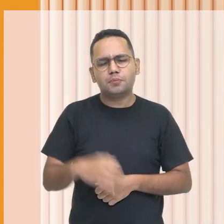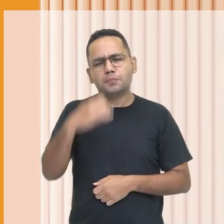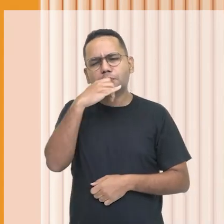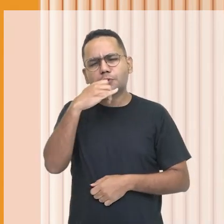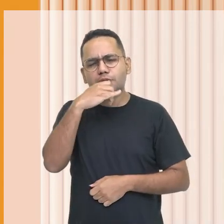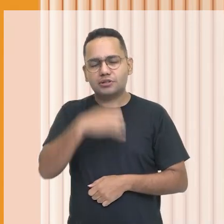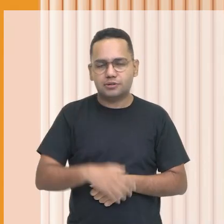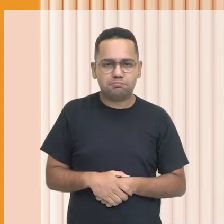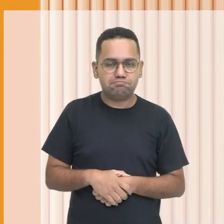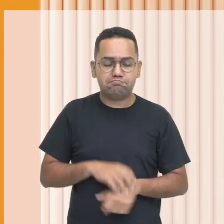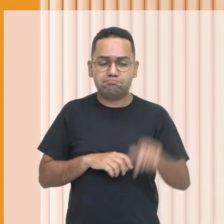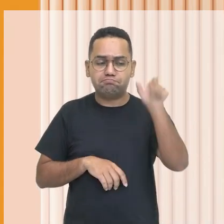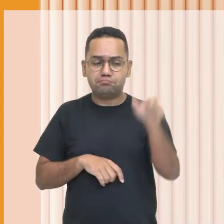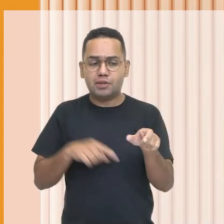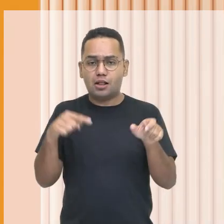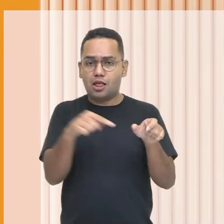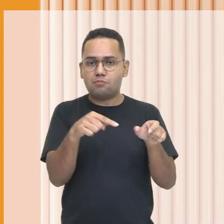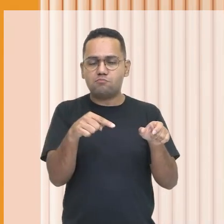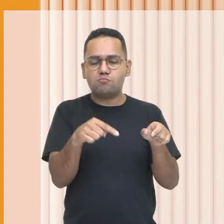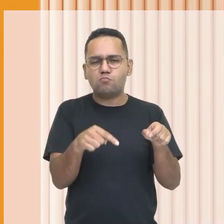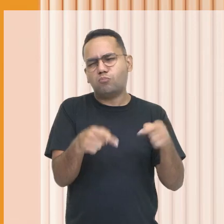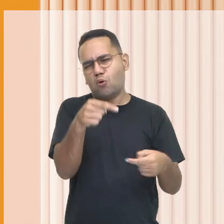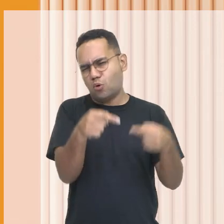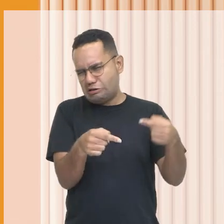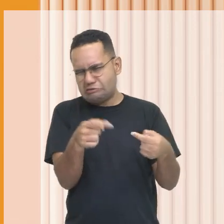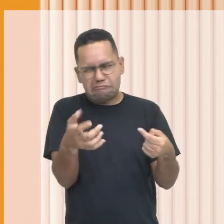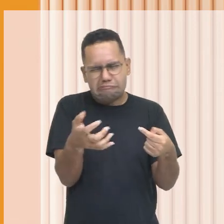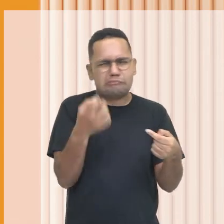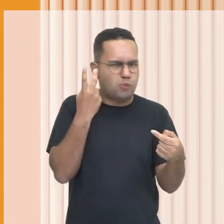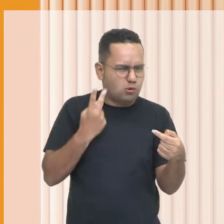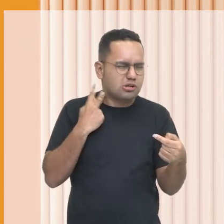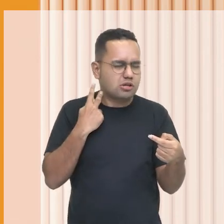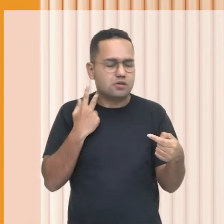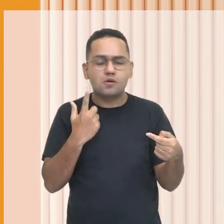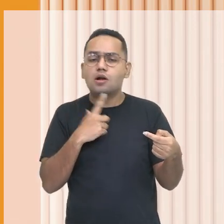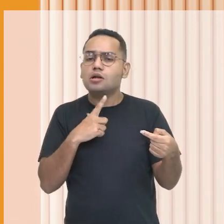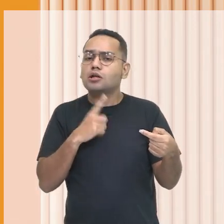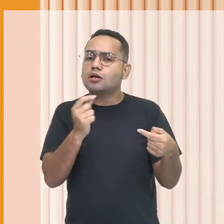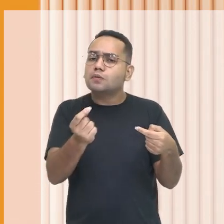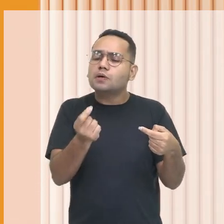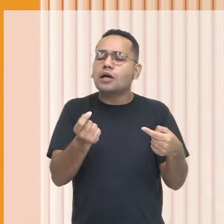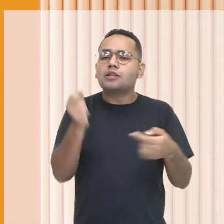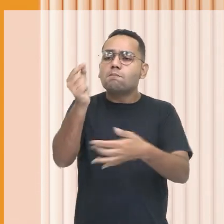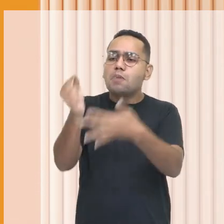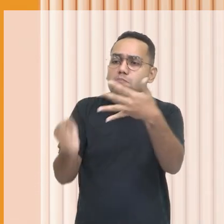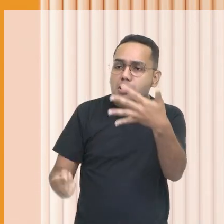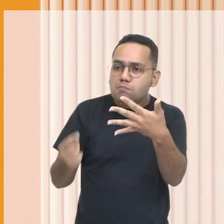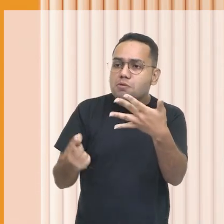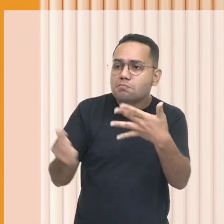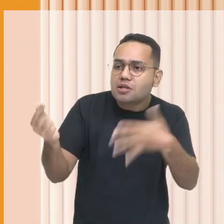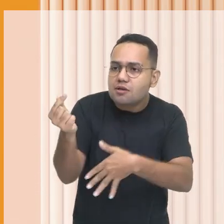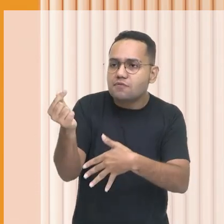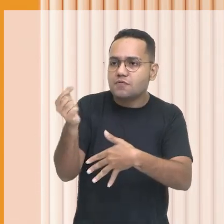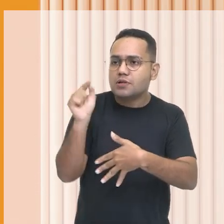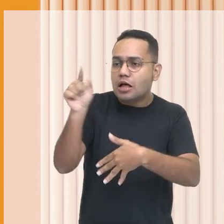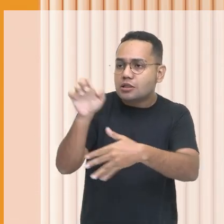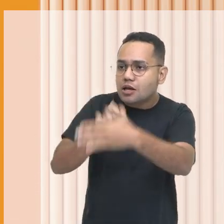oferece vantagem para o fulano de tal que tem uma empresa em troca de propina ou alguma outra questão.